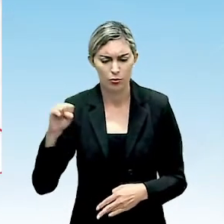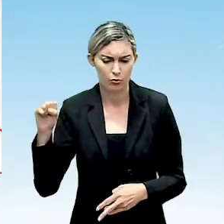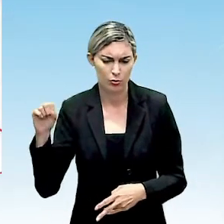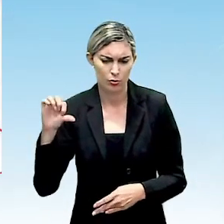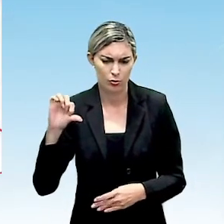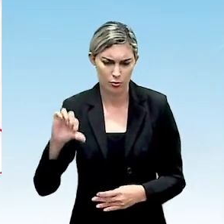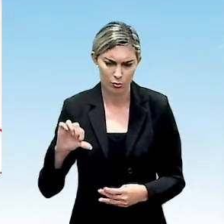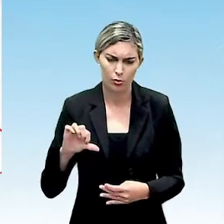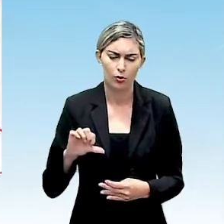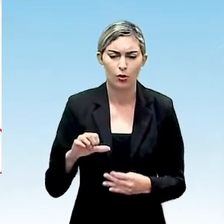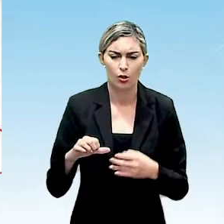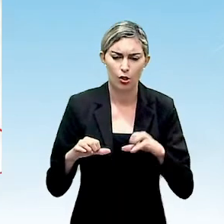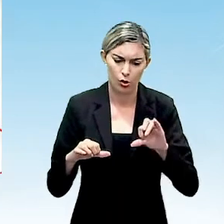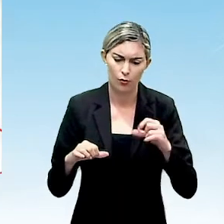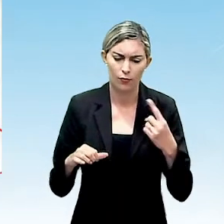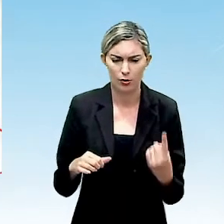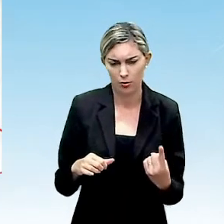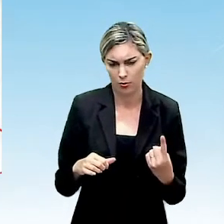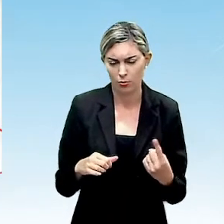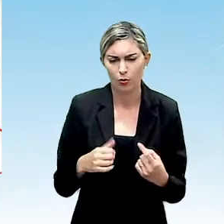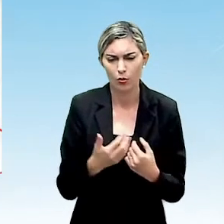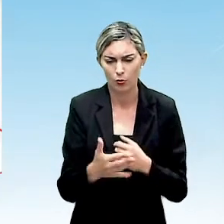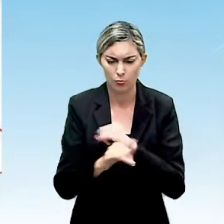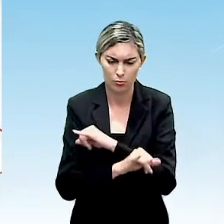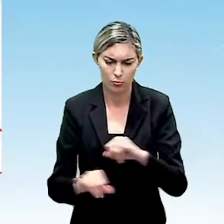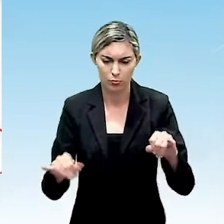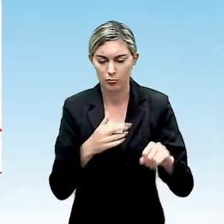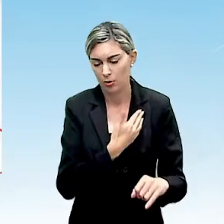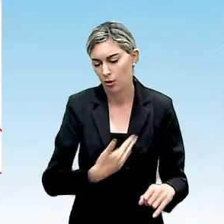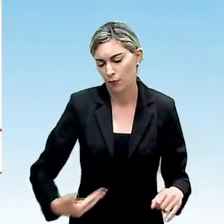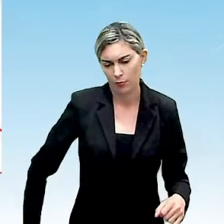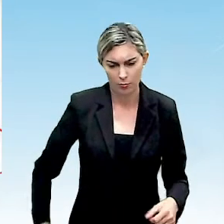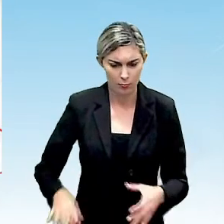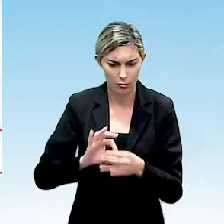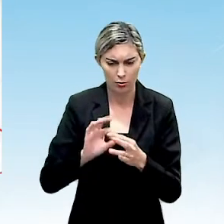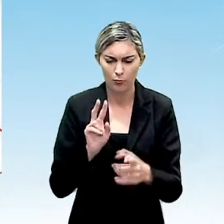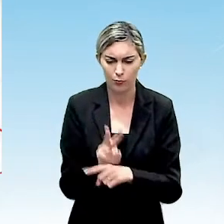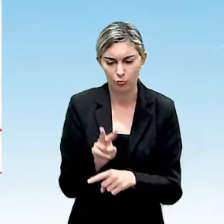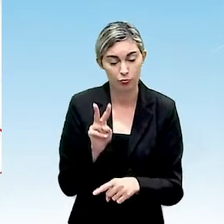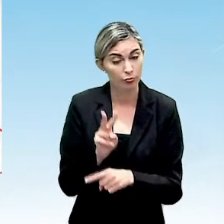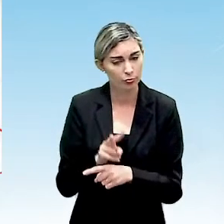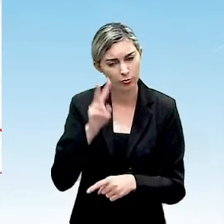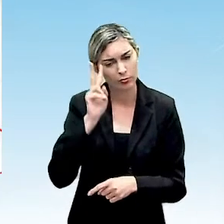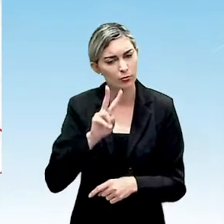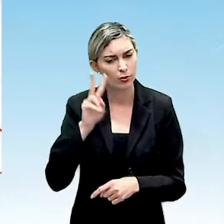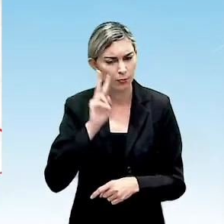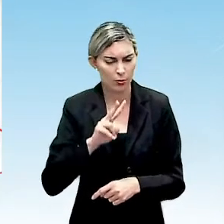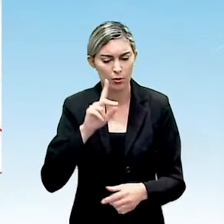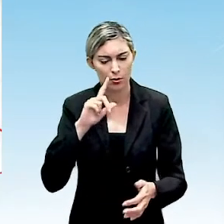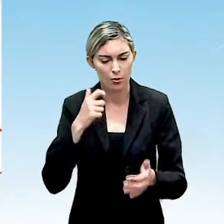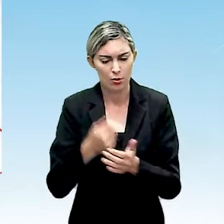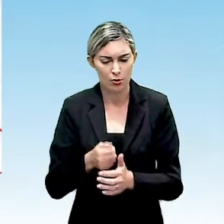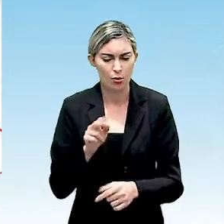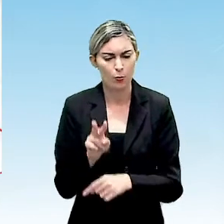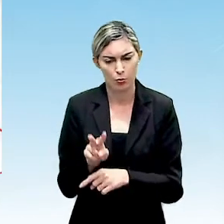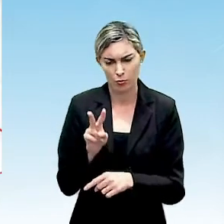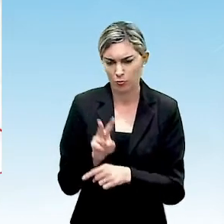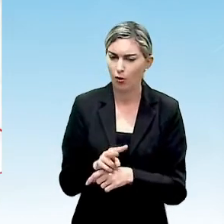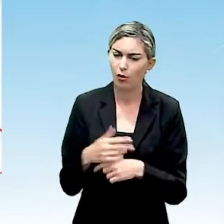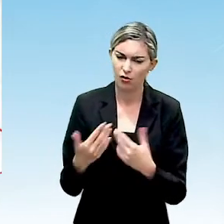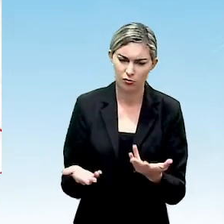a 1891. Proclamou a República e ficou provisoriamente. Lembrando que foi uma decisão provisória, né? Até